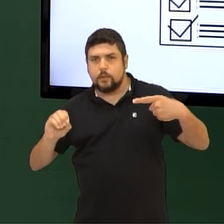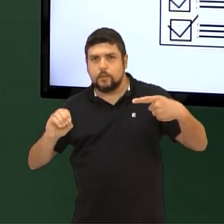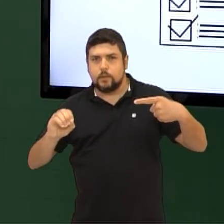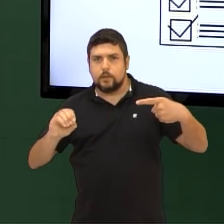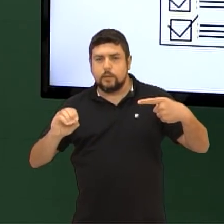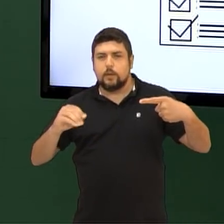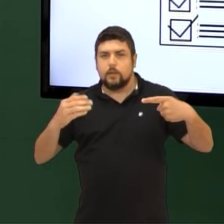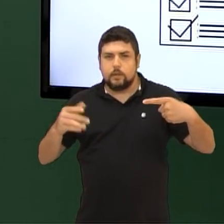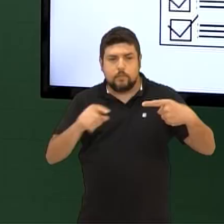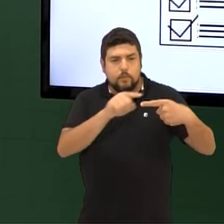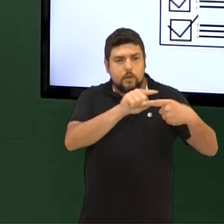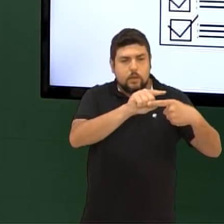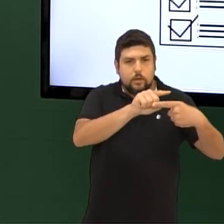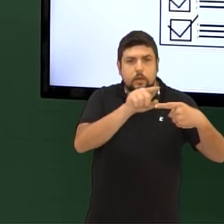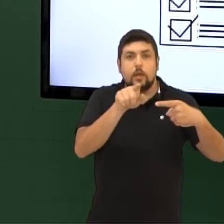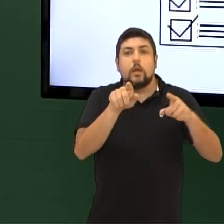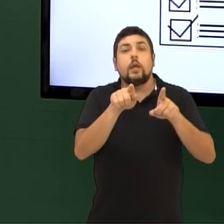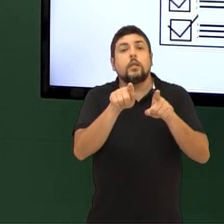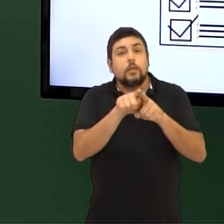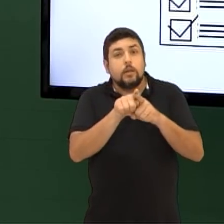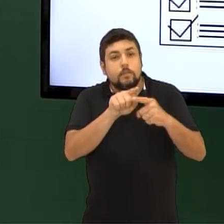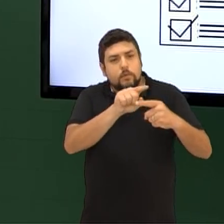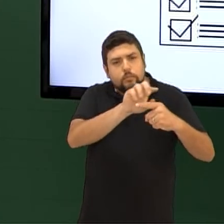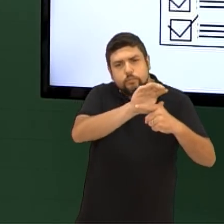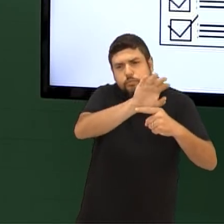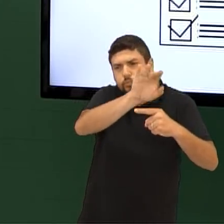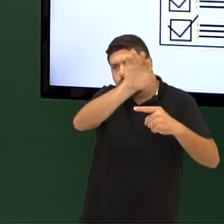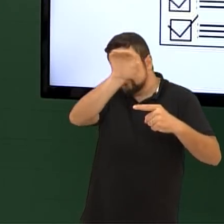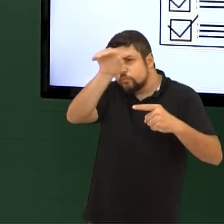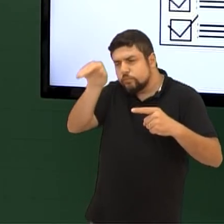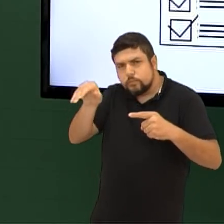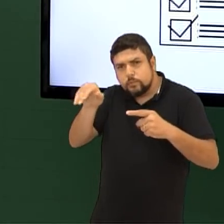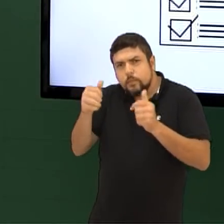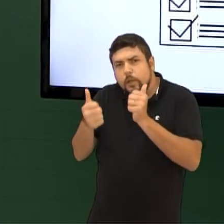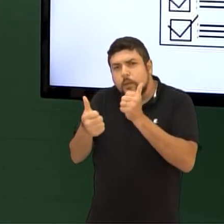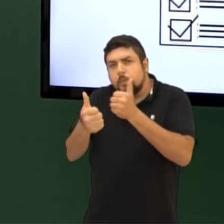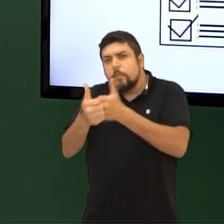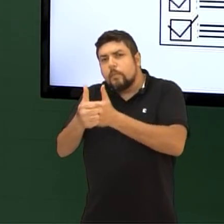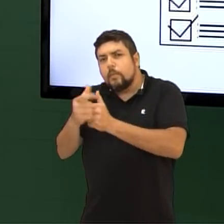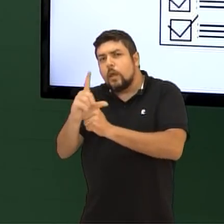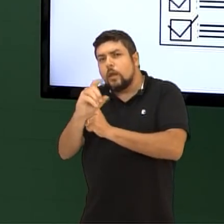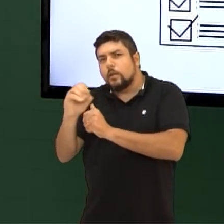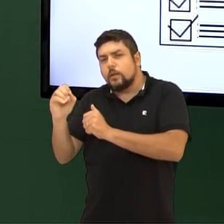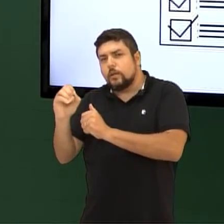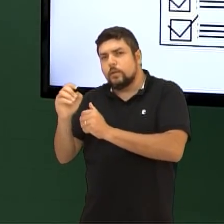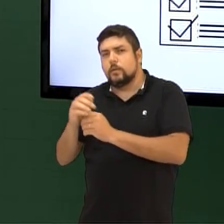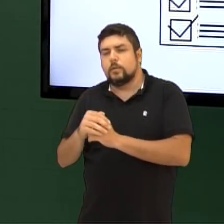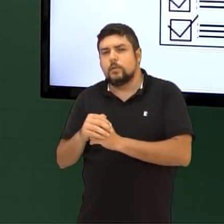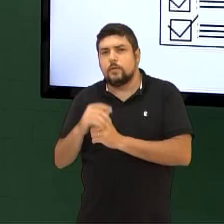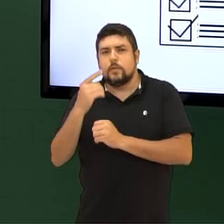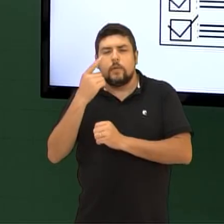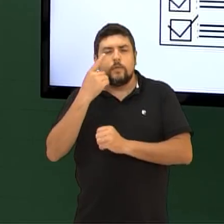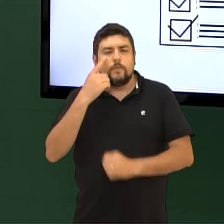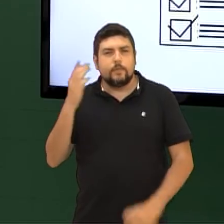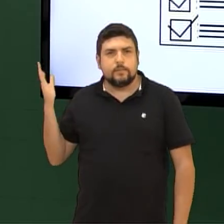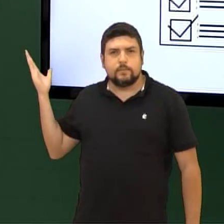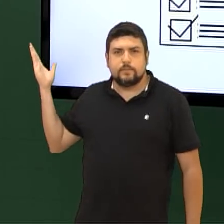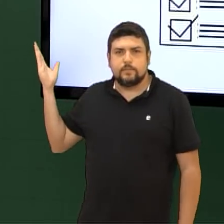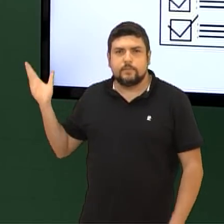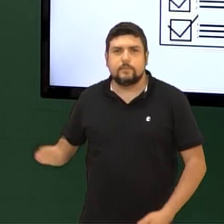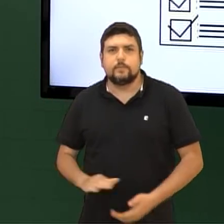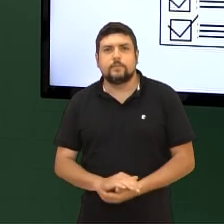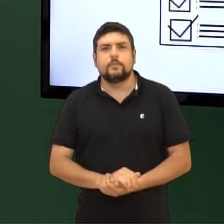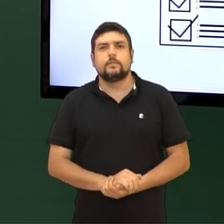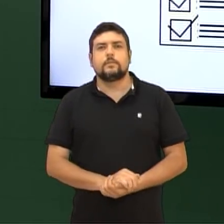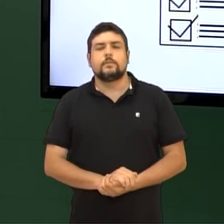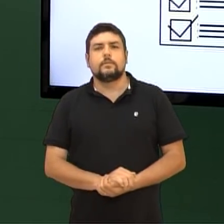de 100%. Vamos multiplicar 2 vezes o 10. 2 vezes